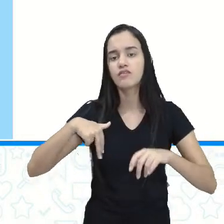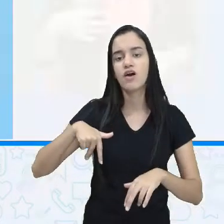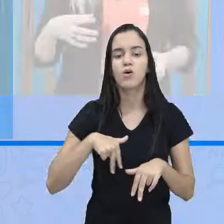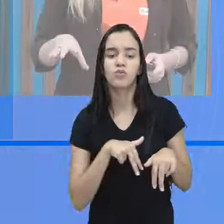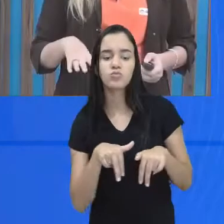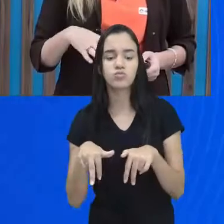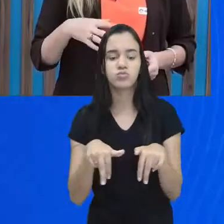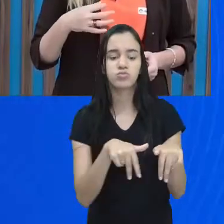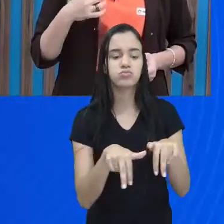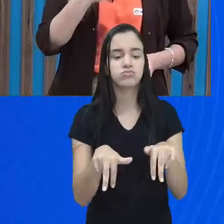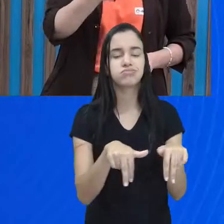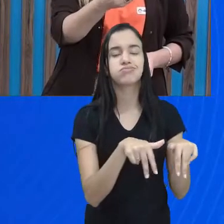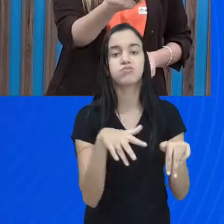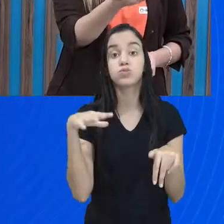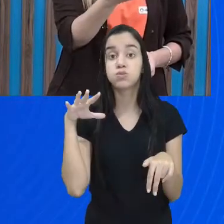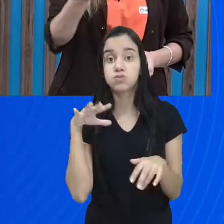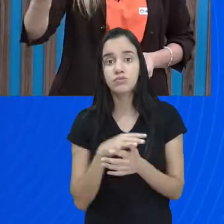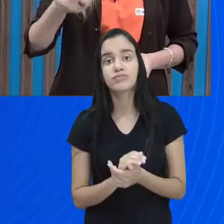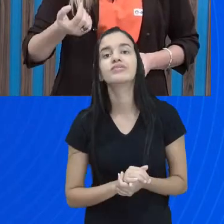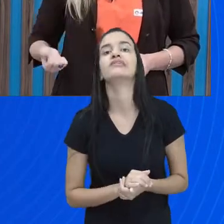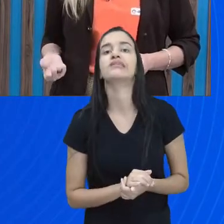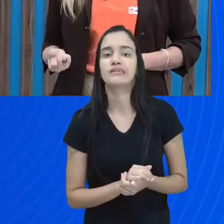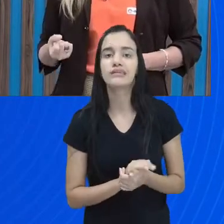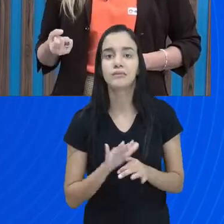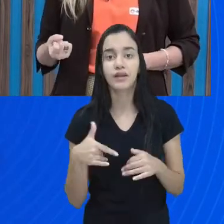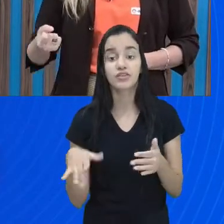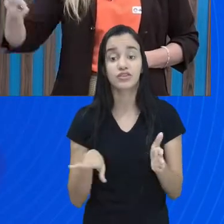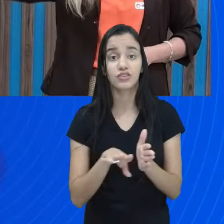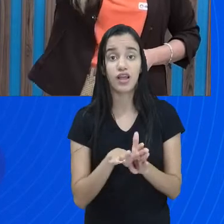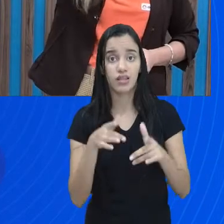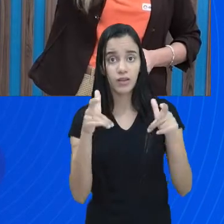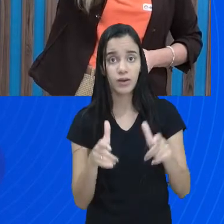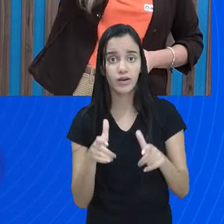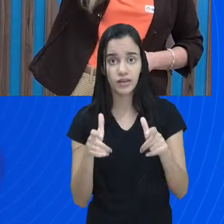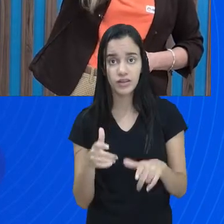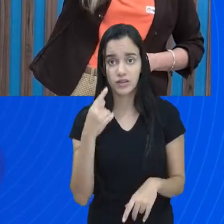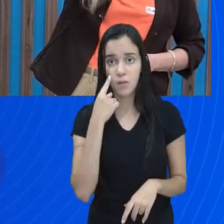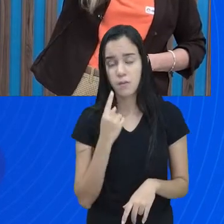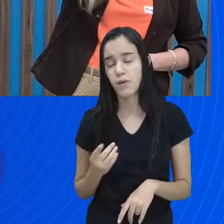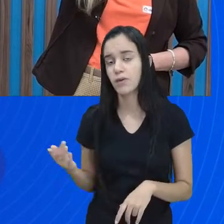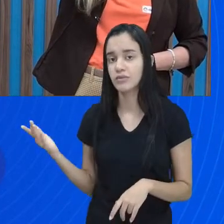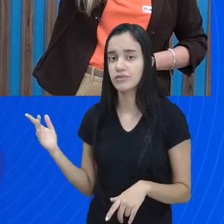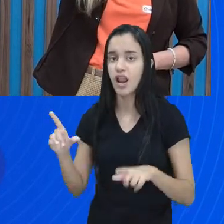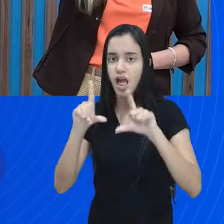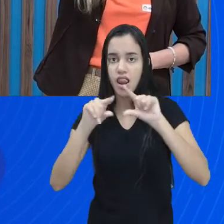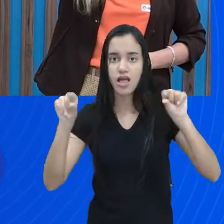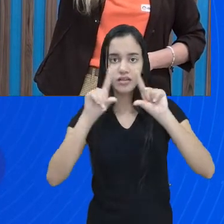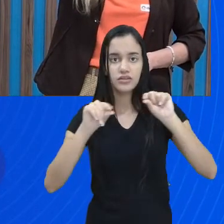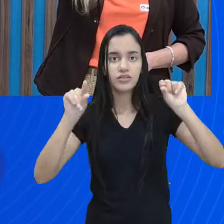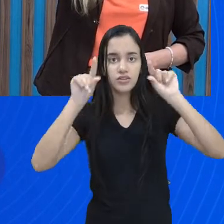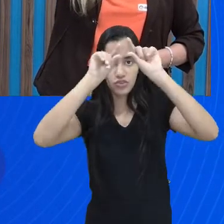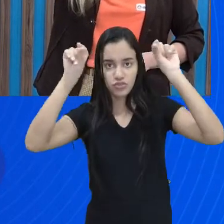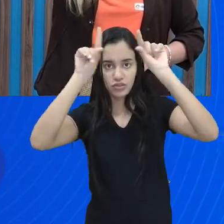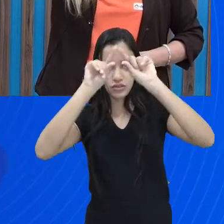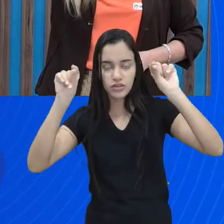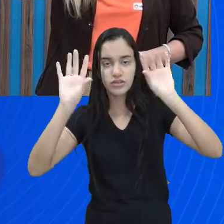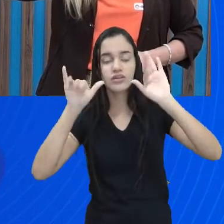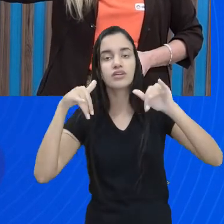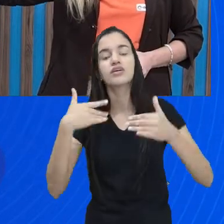andando muito, caminhando muito para chegar em determinado lugar, não é? Aí aparece a legenda lá em cima, algum